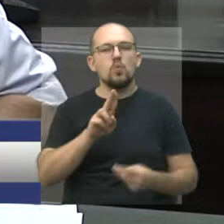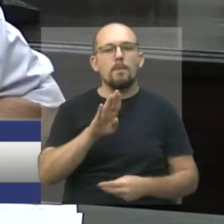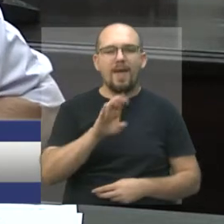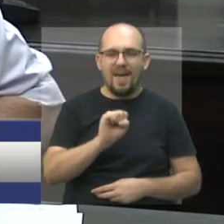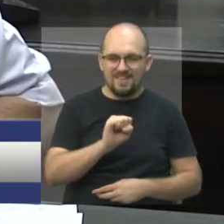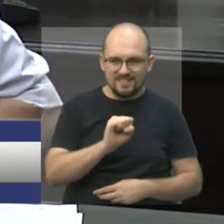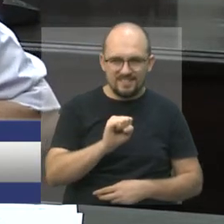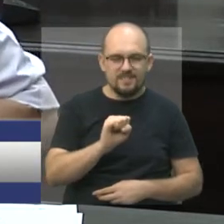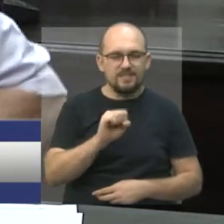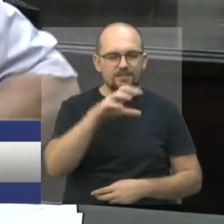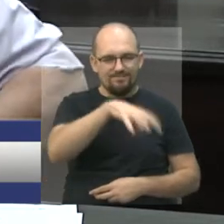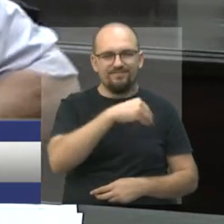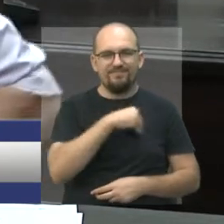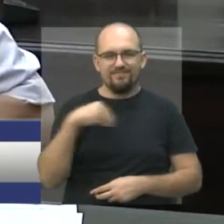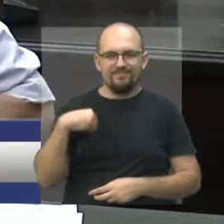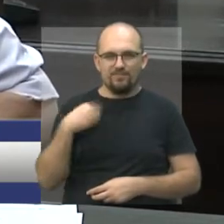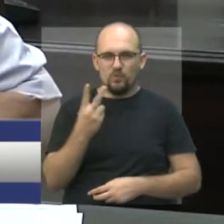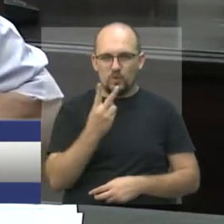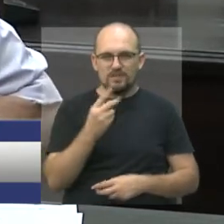temos também,